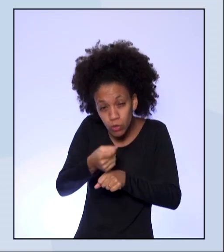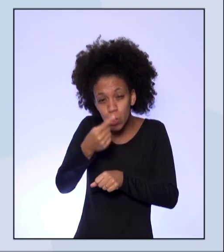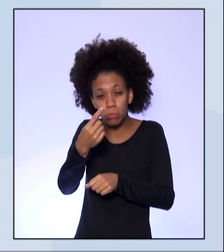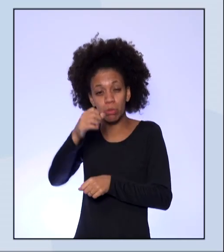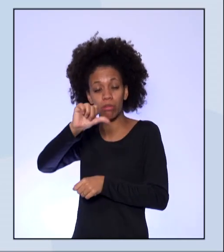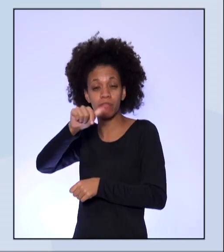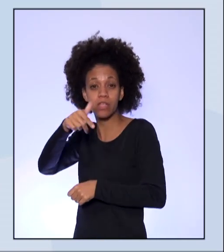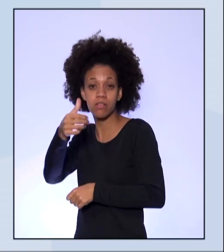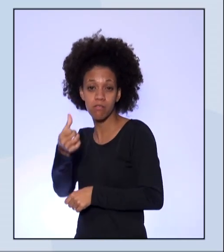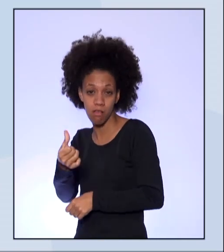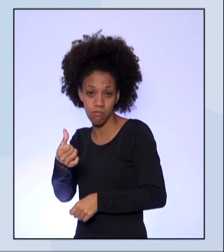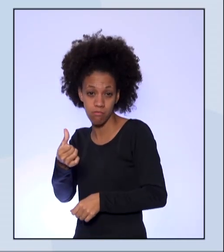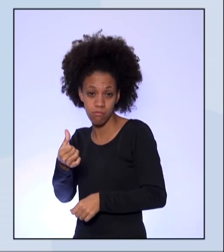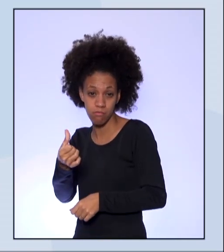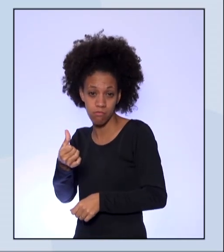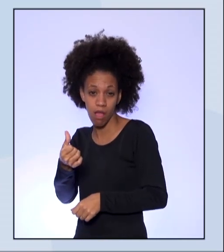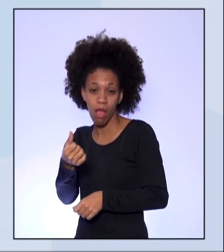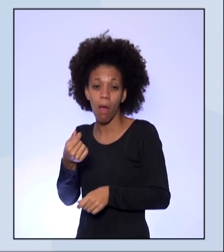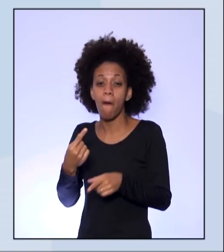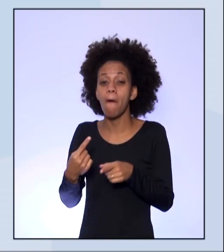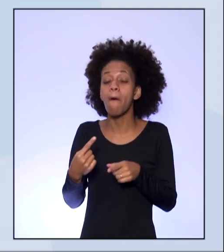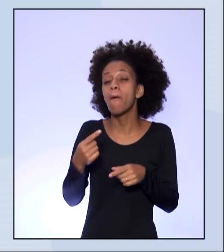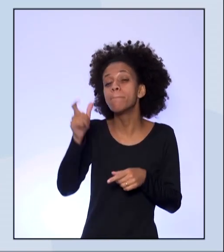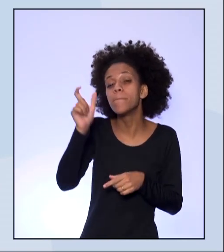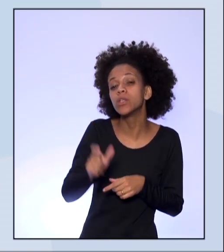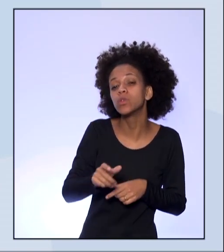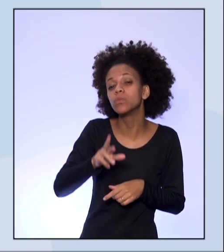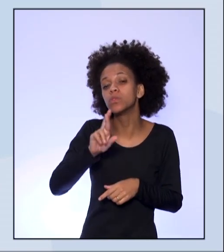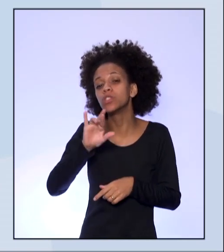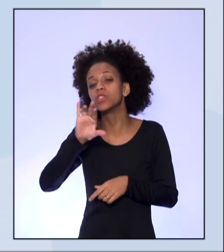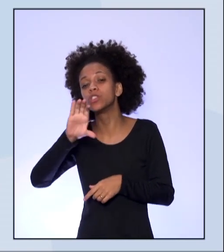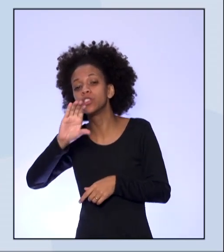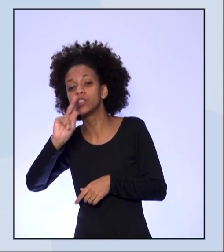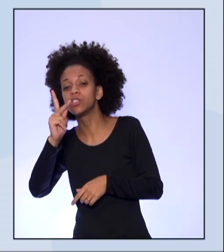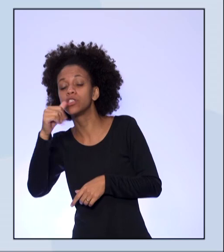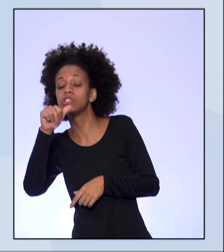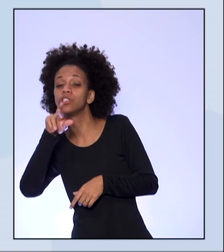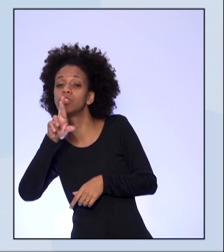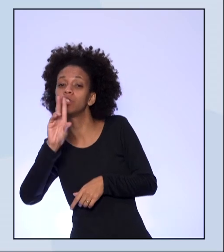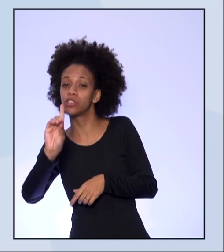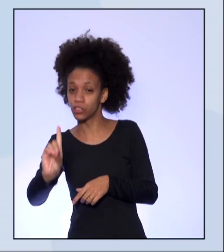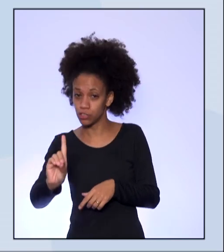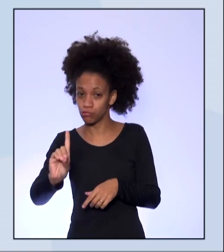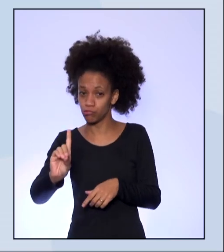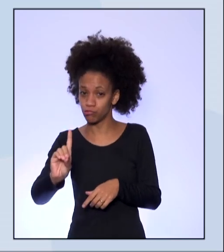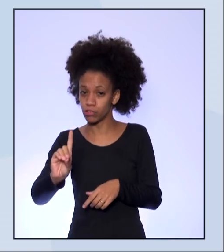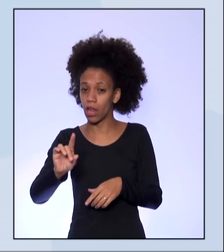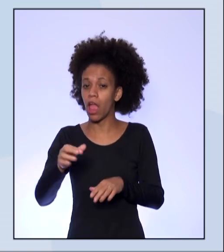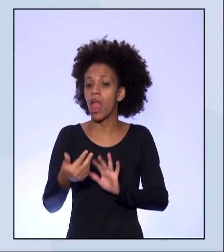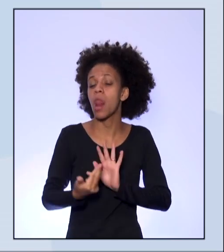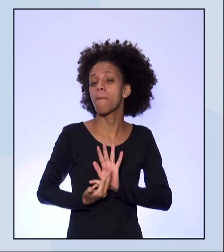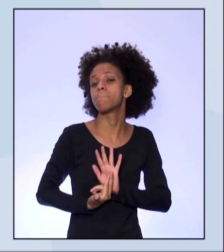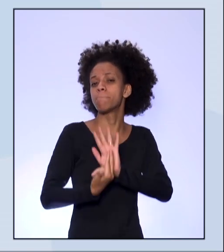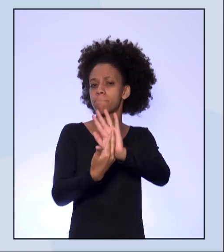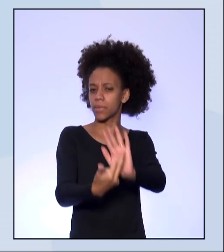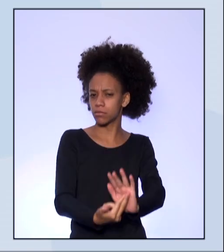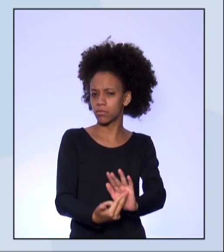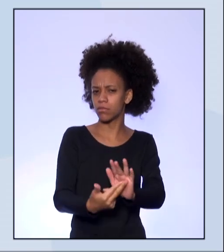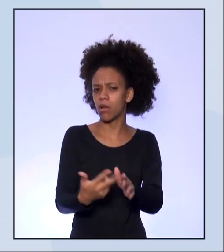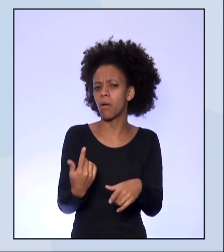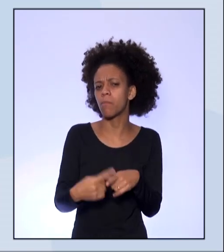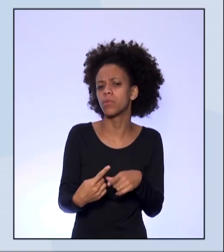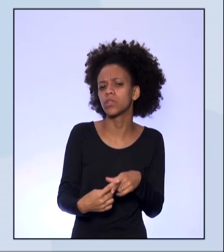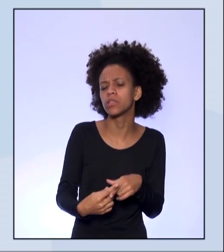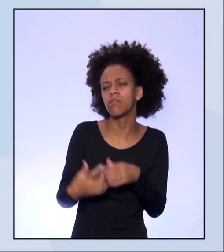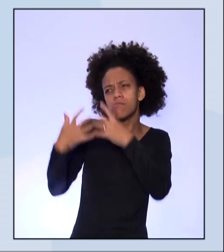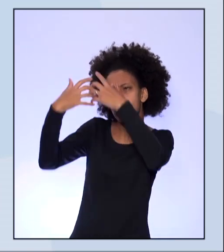1976 por Richard Dawkins no seu best-seller O Gene Egoísta. E é para a memória o análogo do